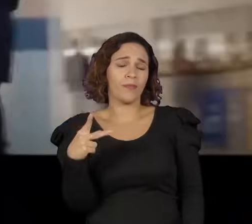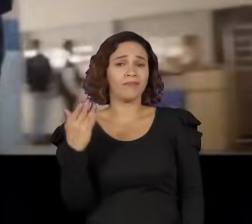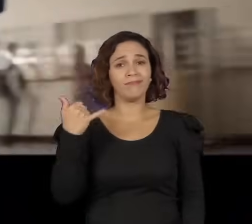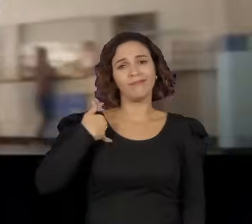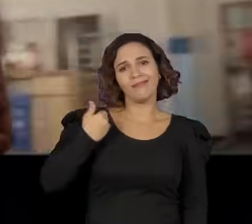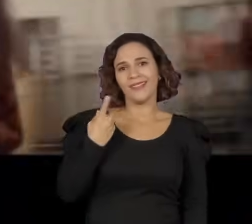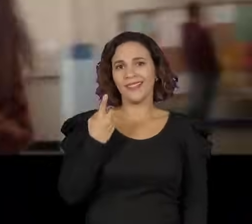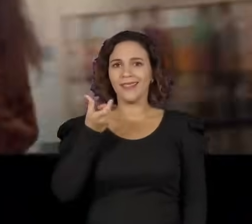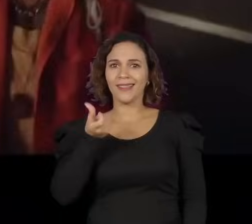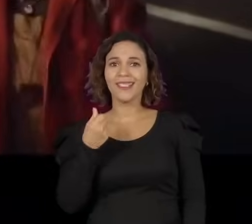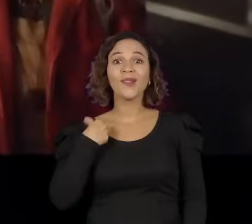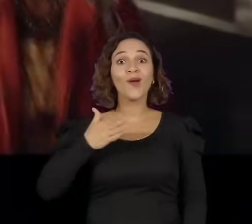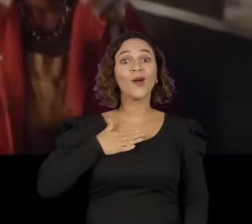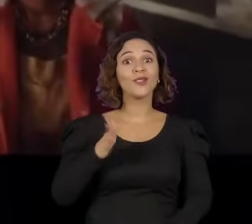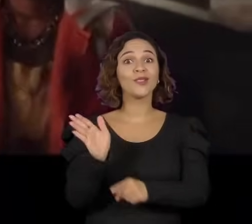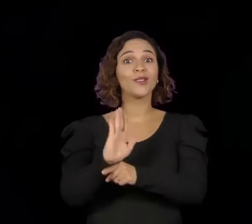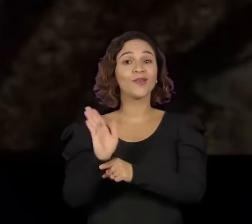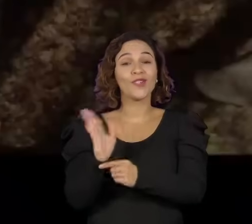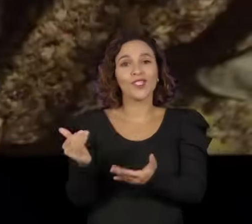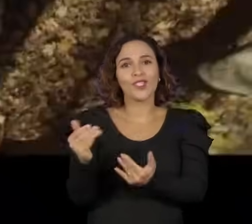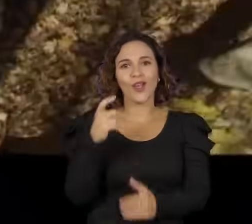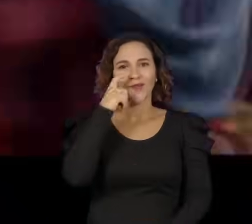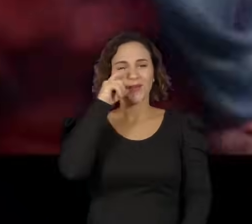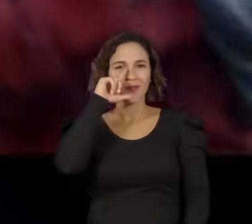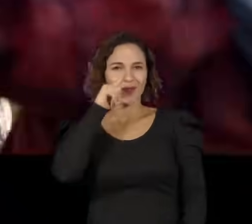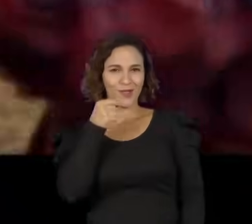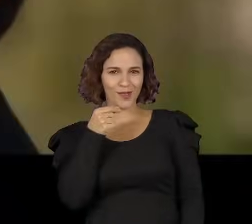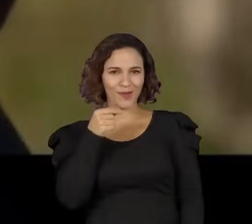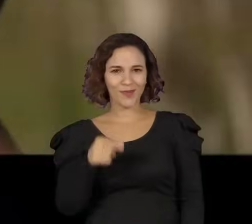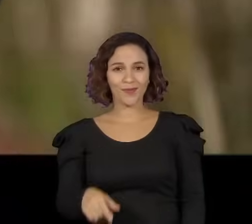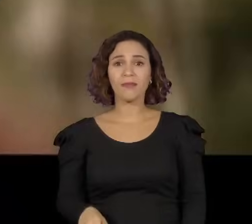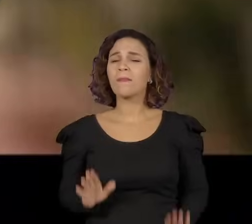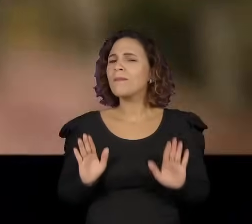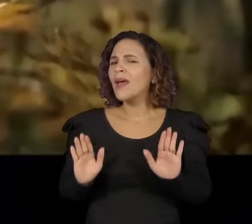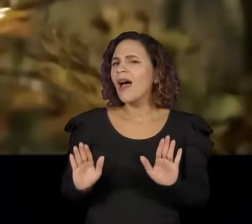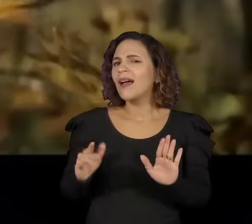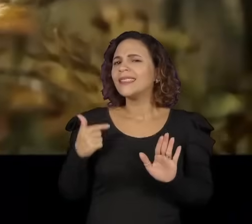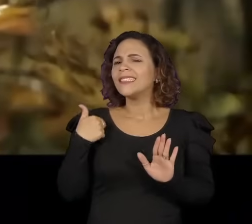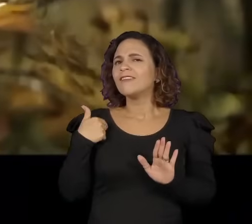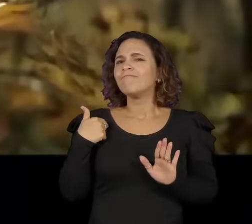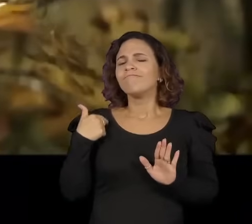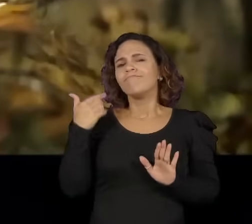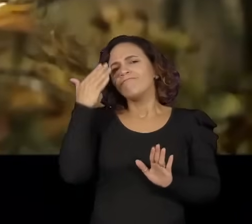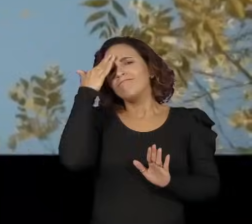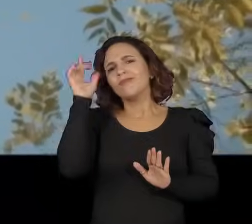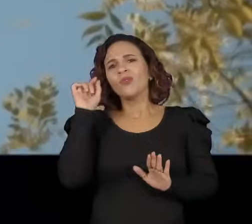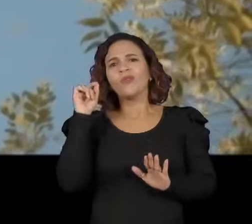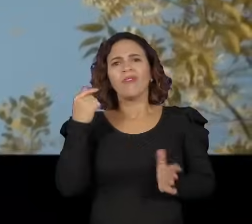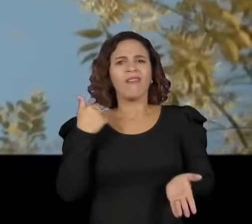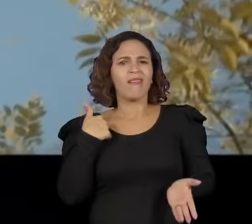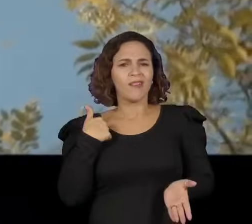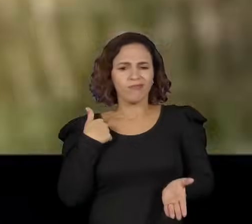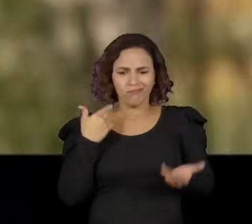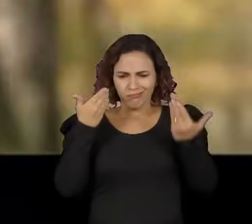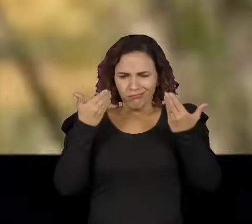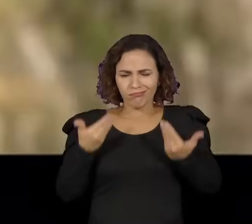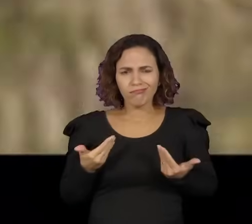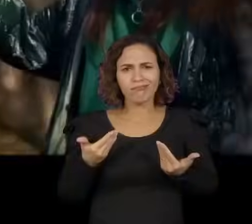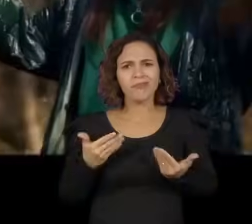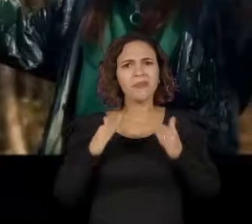16 anos, eu gostava muito do filme Jovens Bruxas. Só que eu entendia, por ser alguém que morava